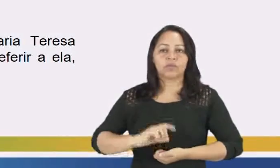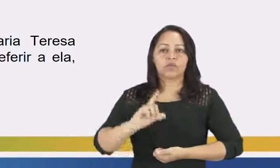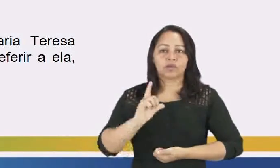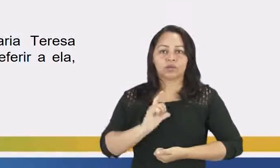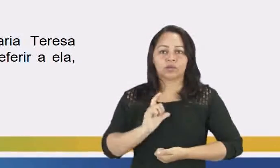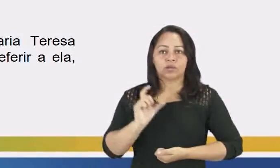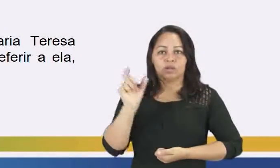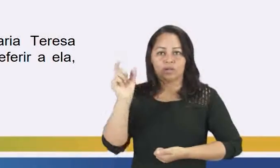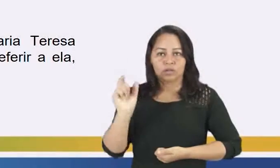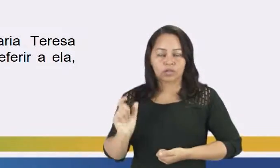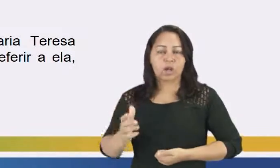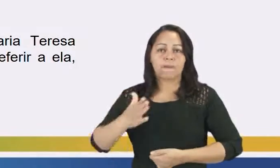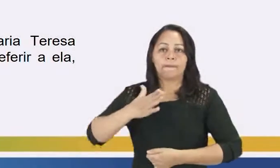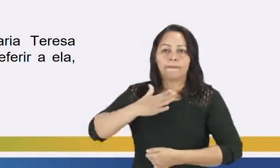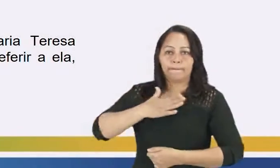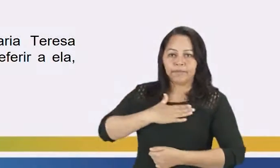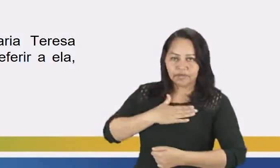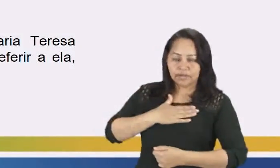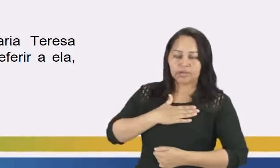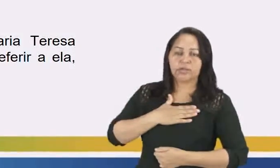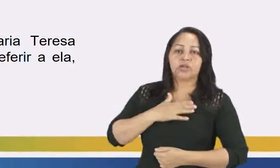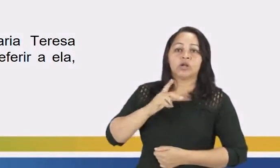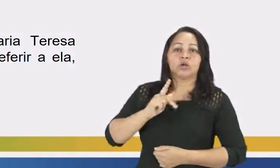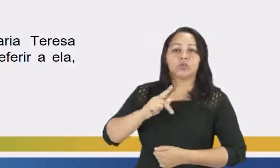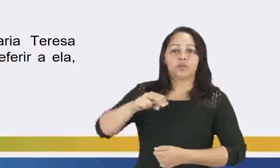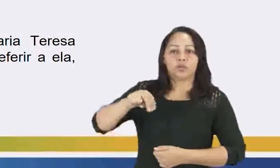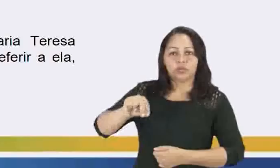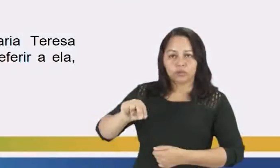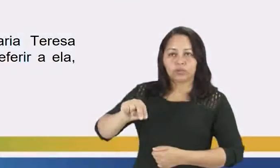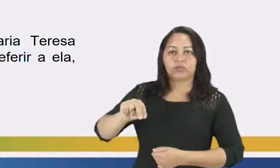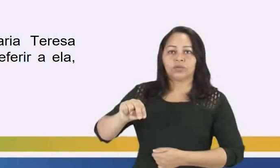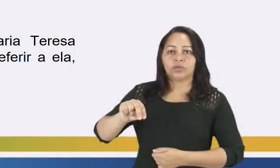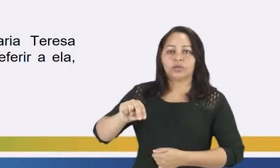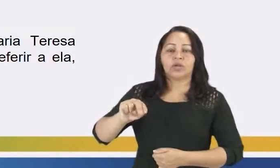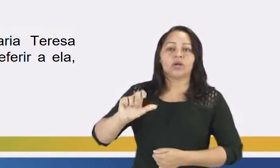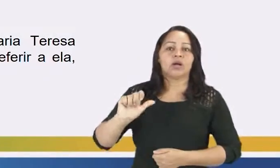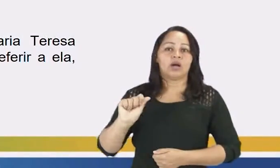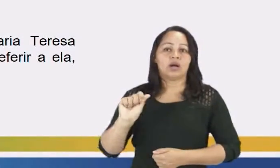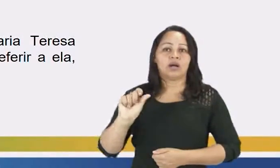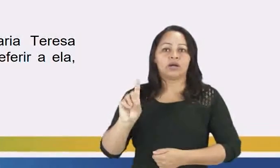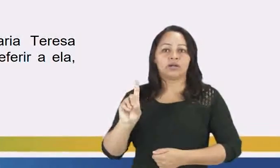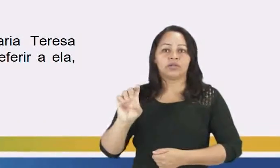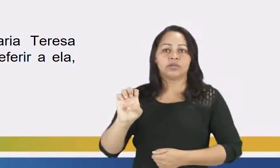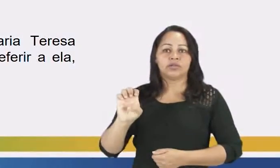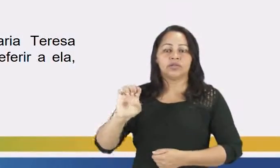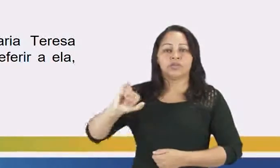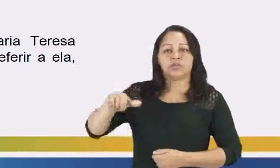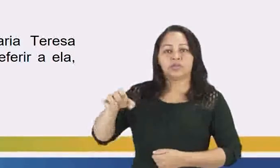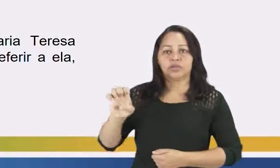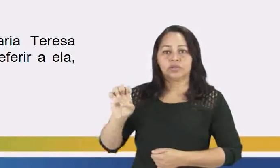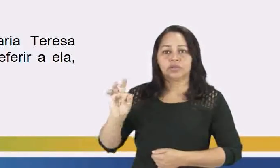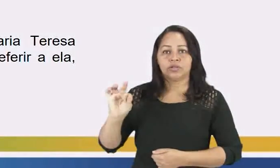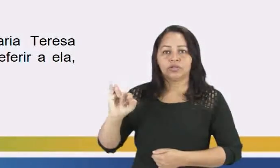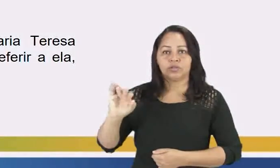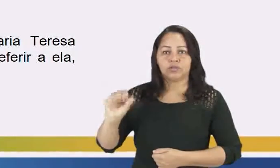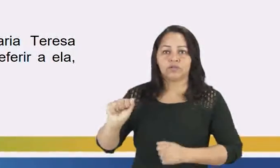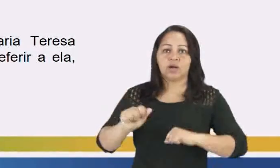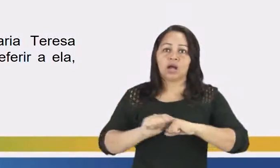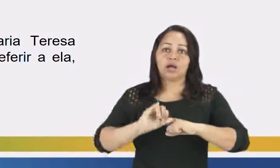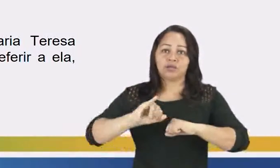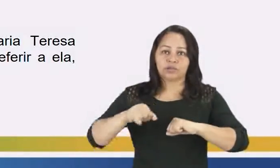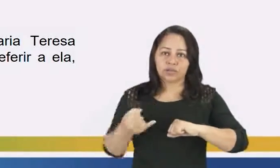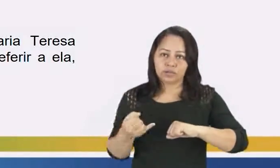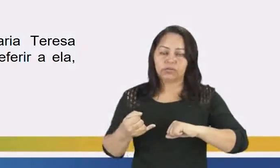ela, no caso o minha, são qualificados como que pronomes adjetivos. No entanto, além